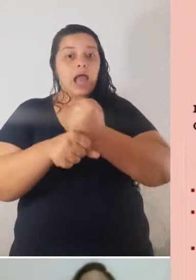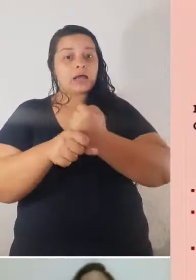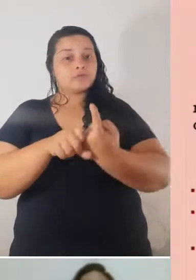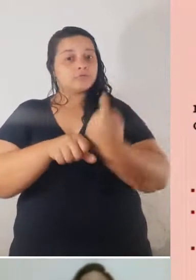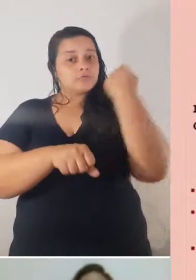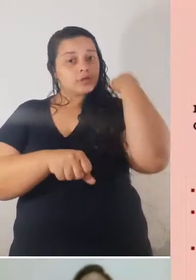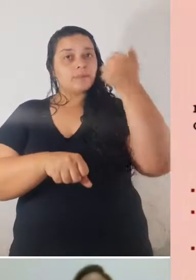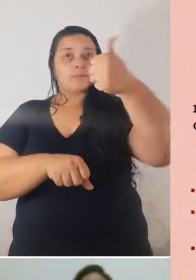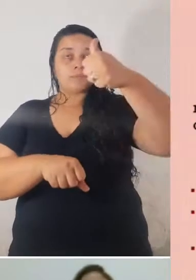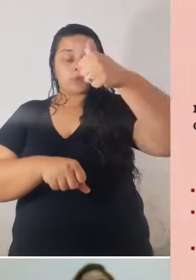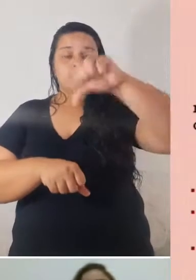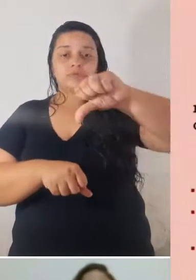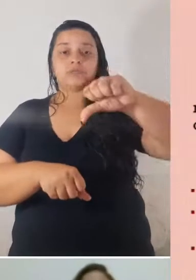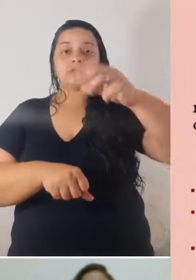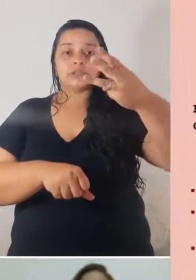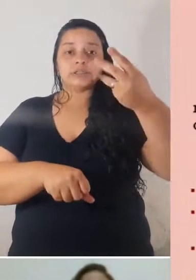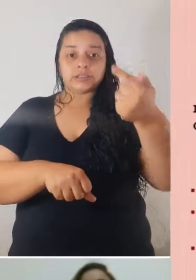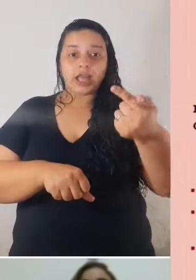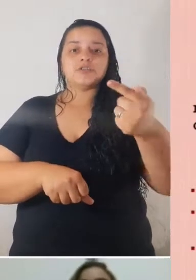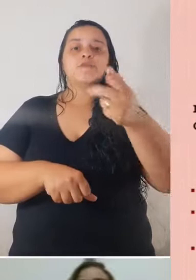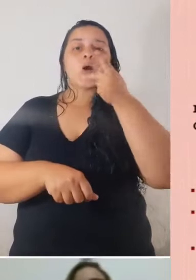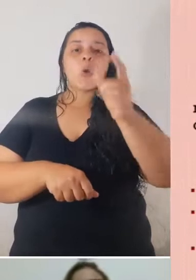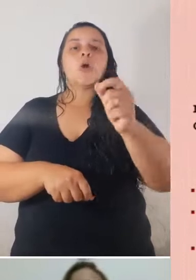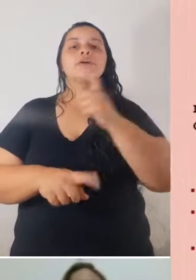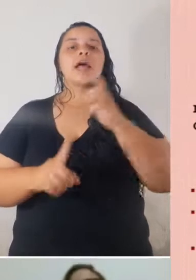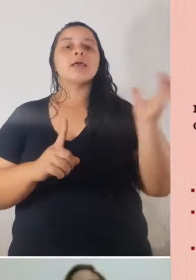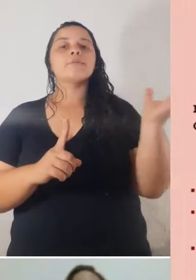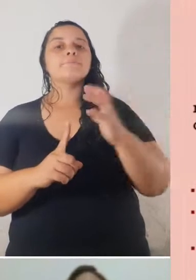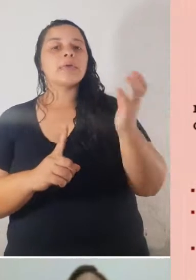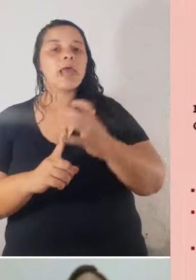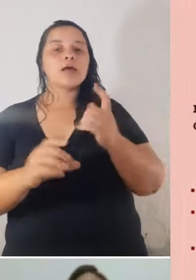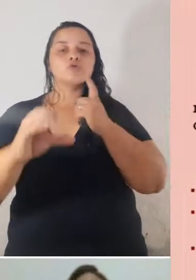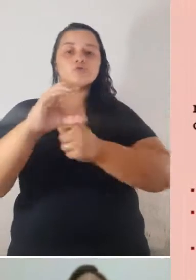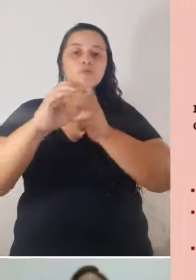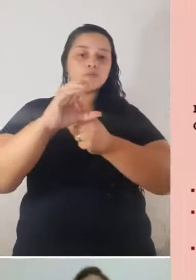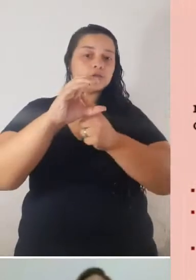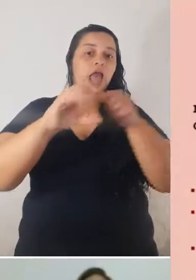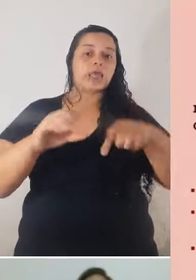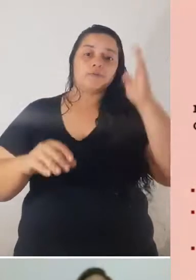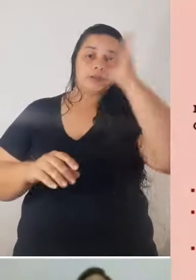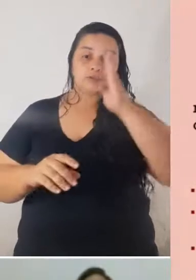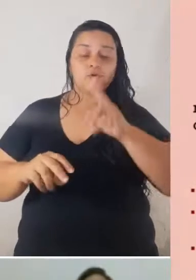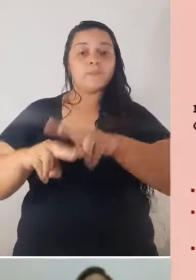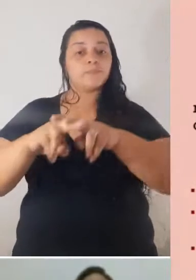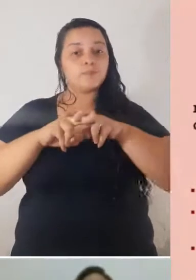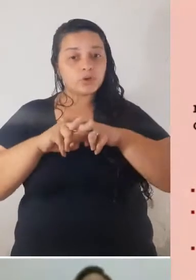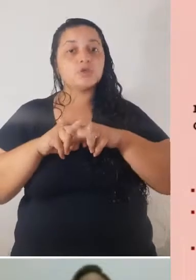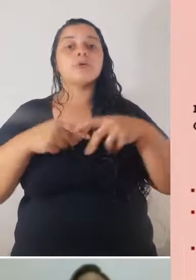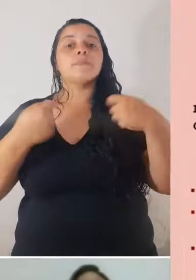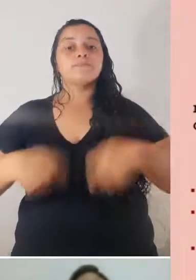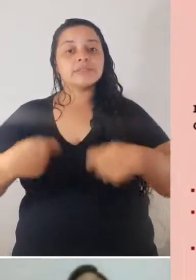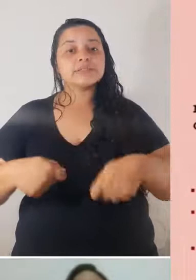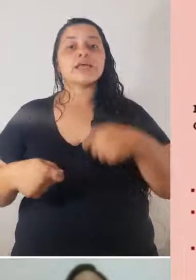seus assessores, divulga que havia uma ameaça comunista no Brasil. E por conta disso, era necessário